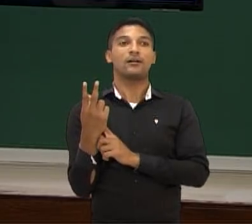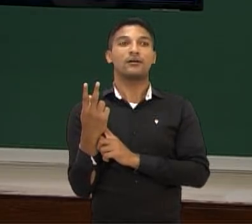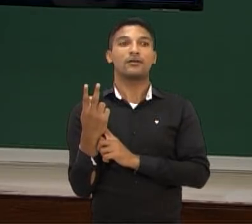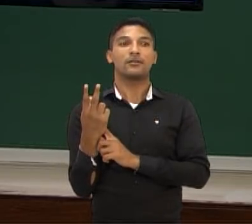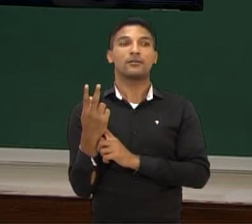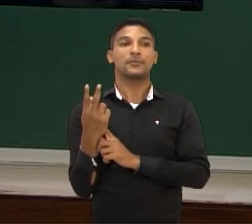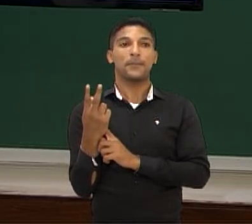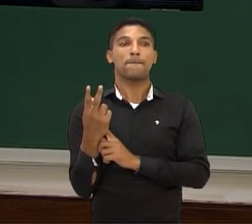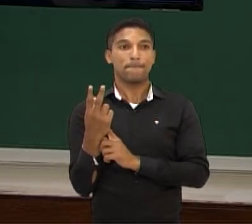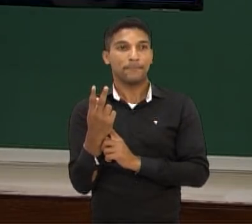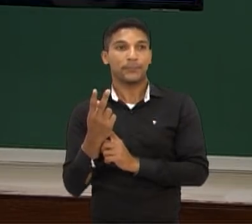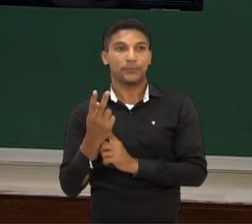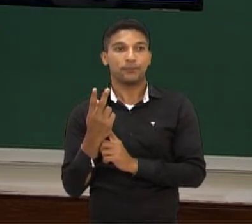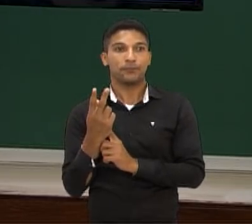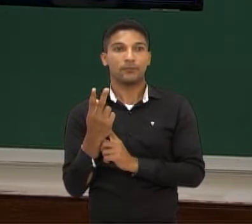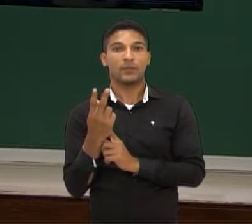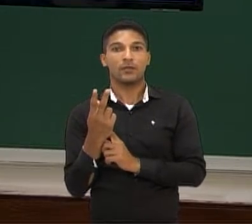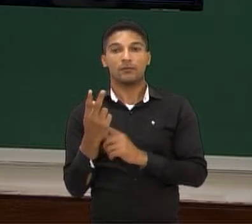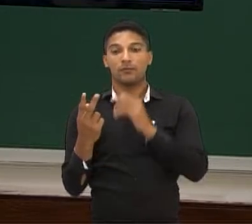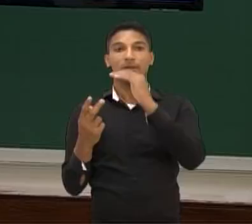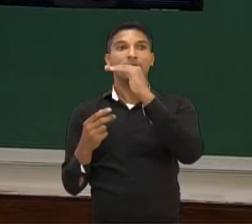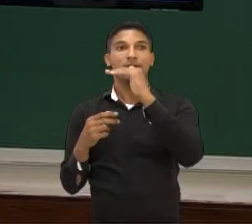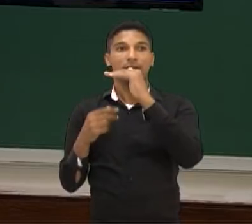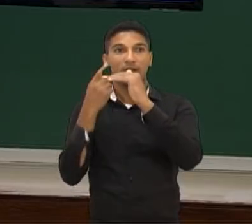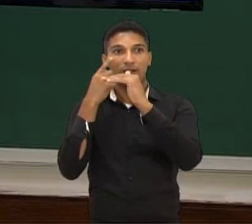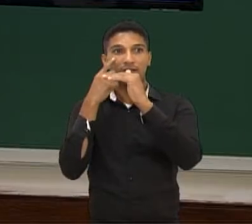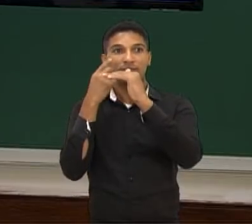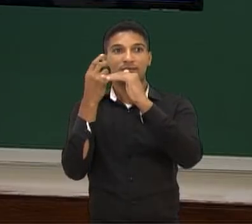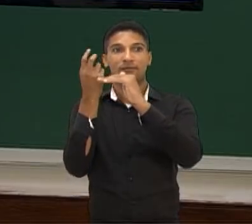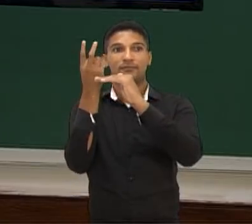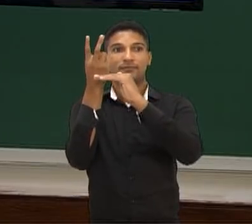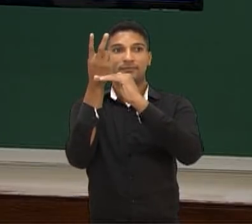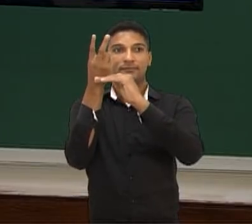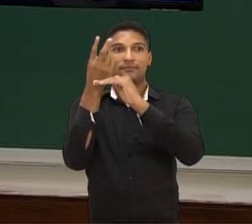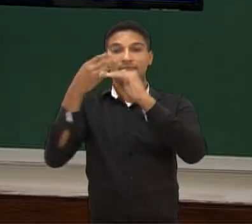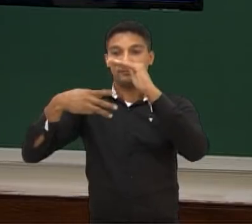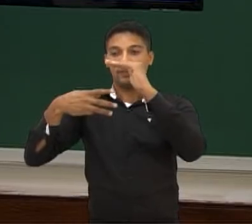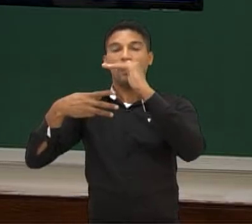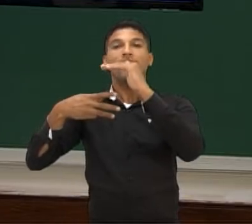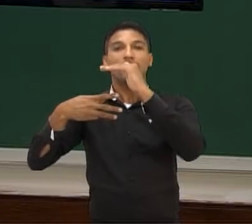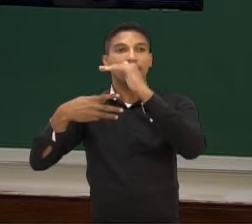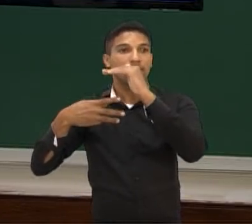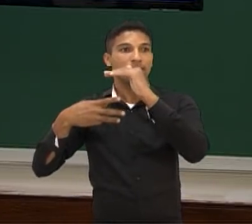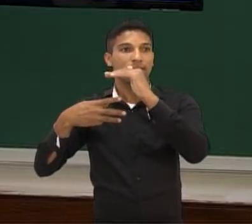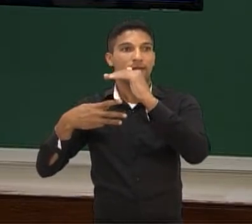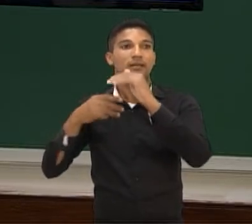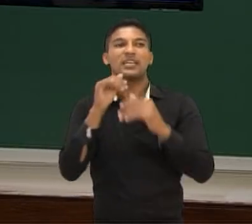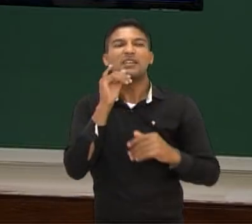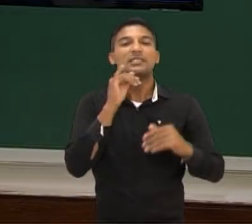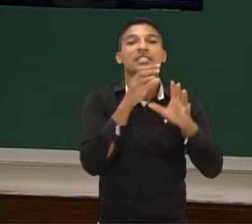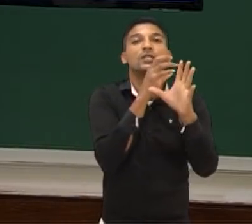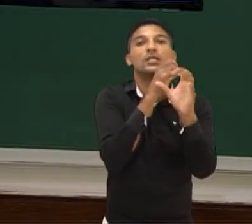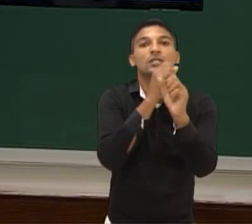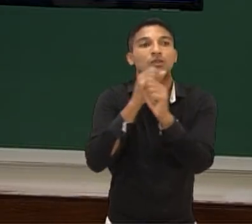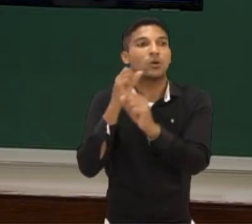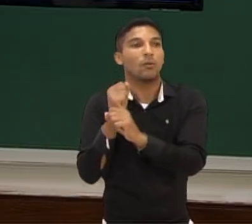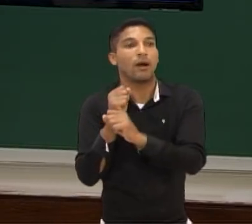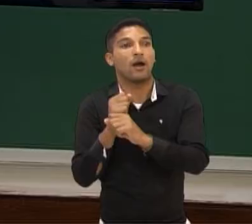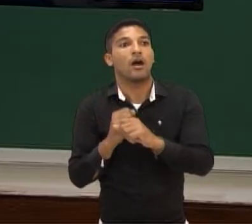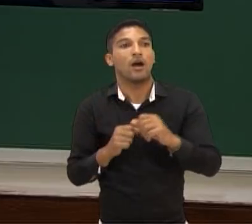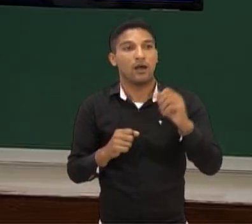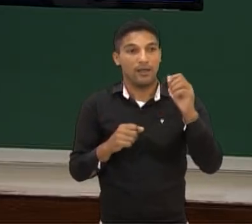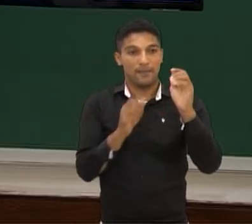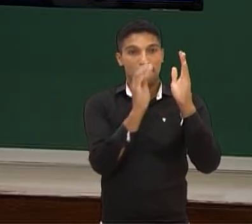Então, 2 partes do inteiro que tínhamos, ok? Se eu for somar aqui, 1 inteiro mais 1